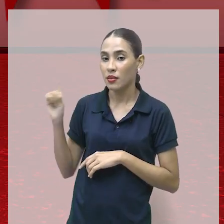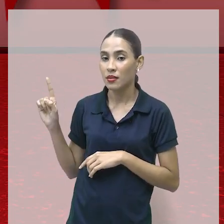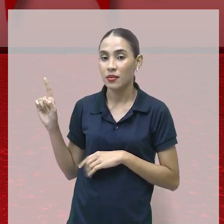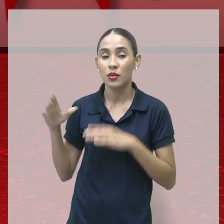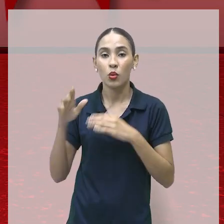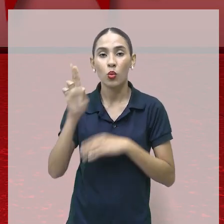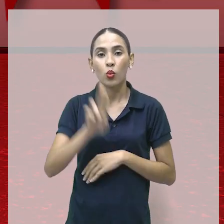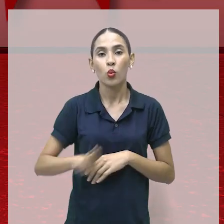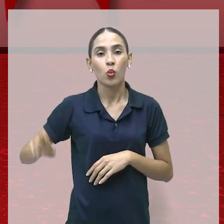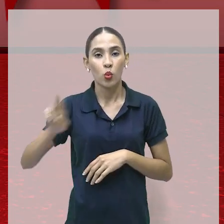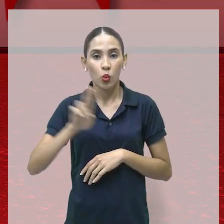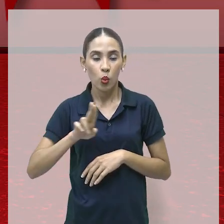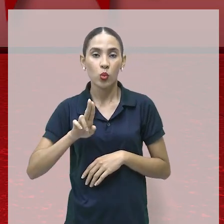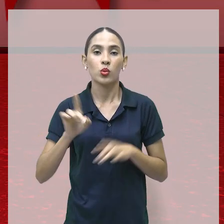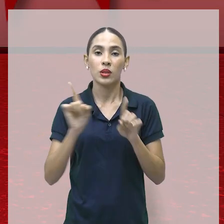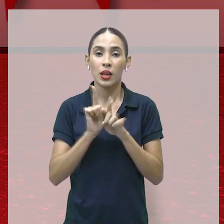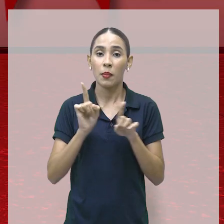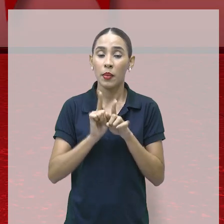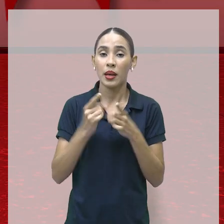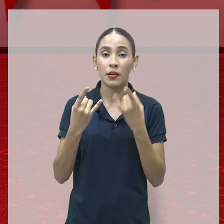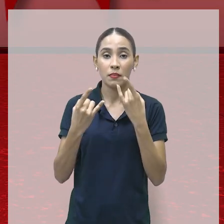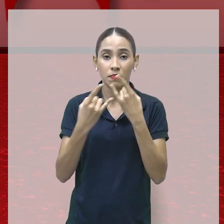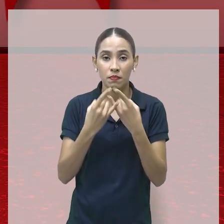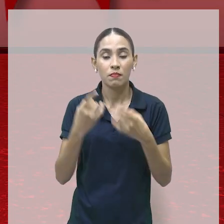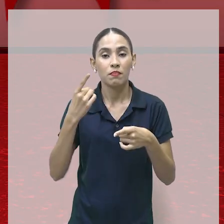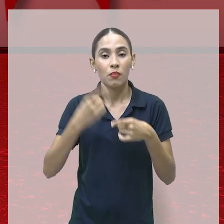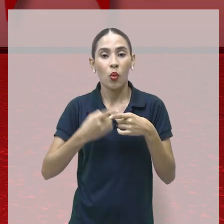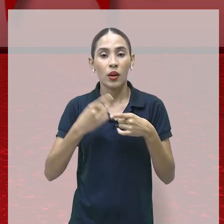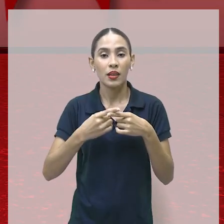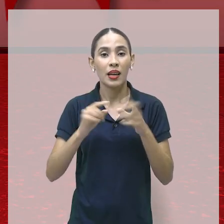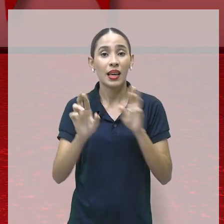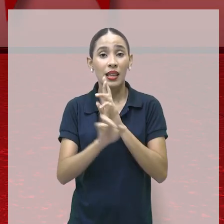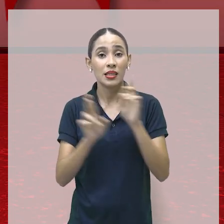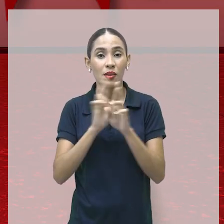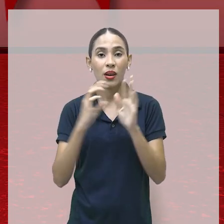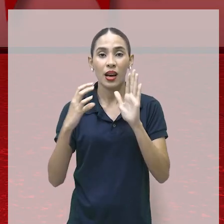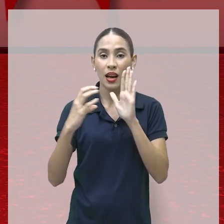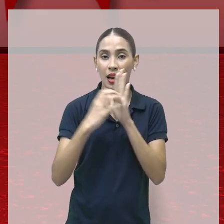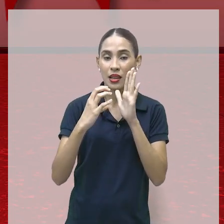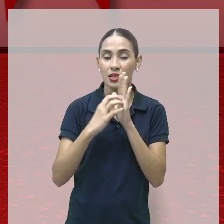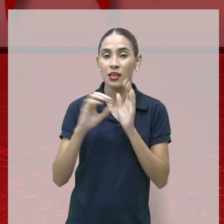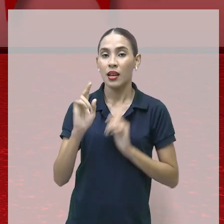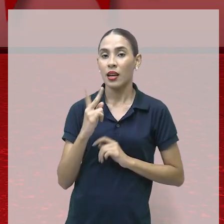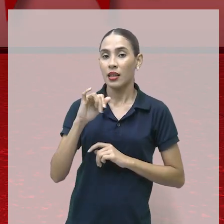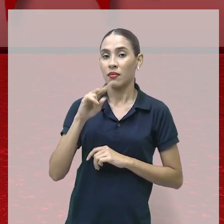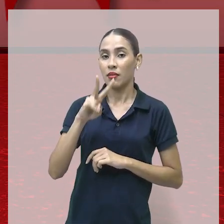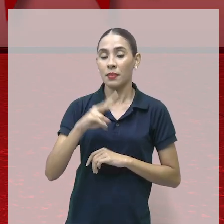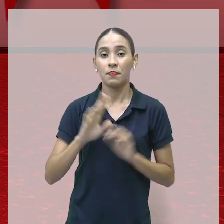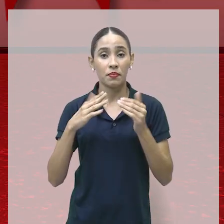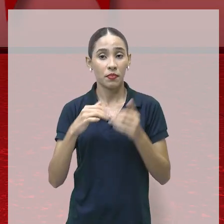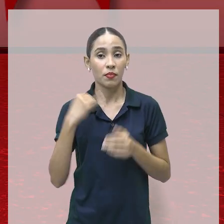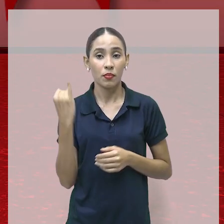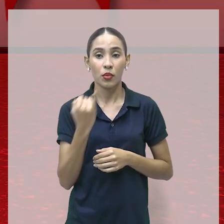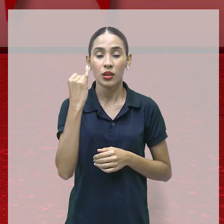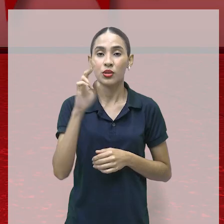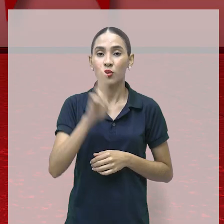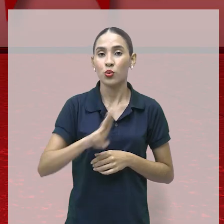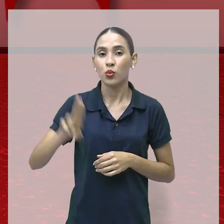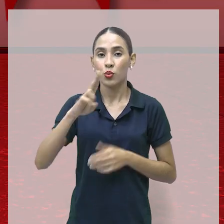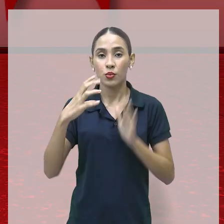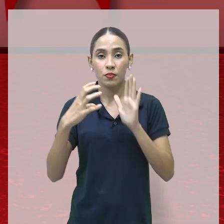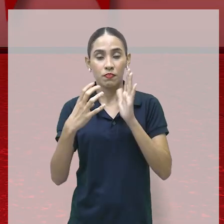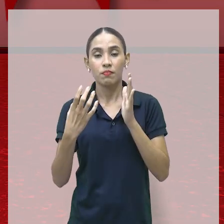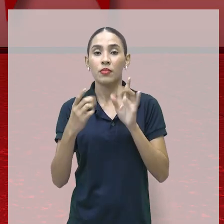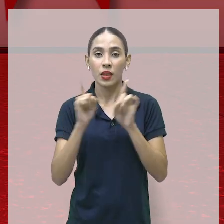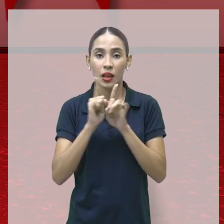do preservativo, porque ela está relacionada aqui, no caso, né, com a AIDS e HIV. Então, a importância do uso do preservativo,